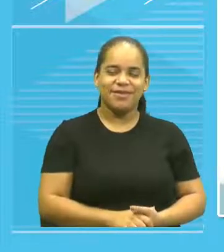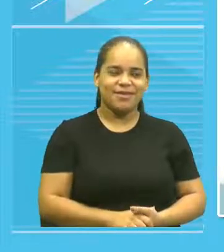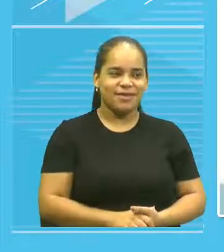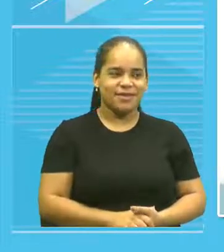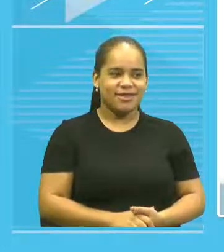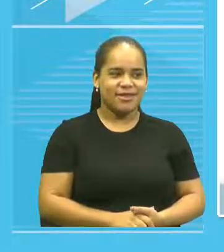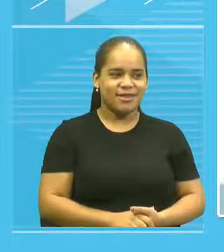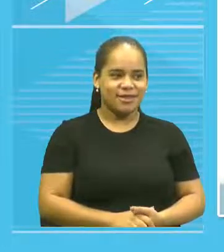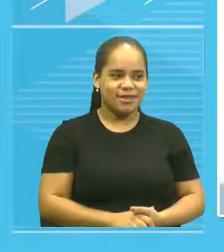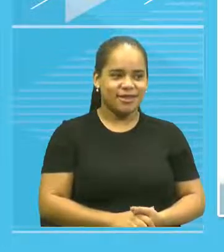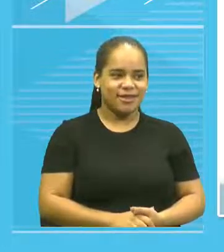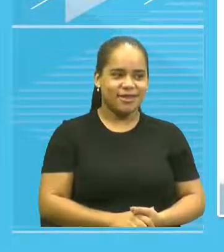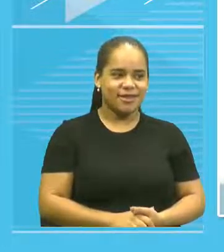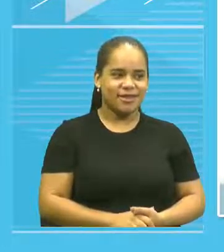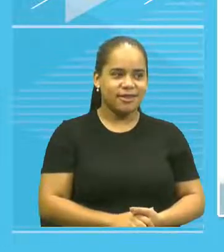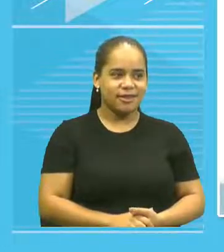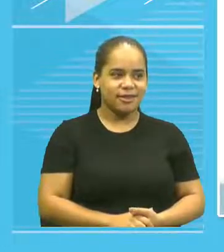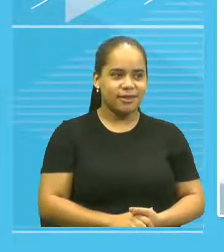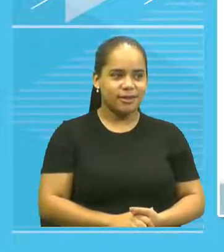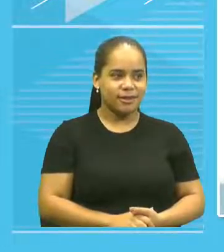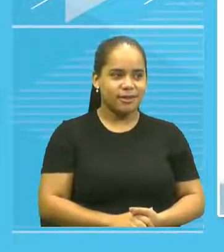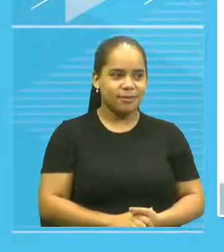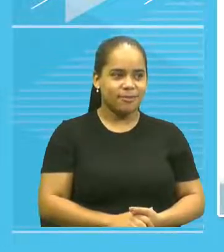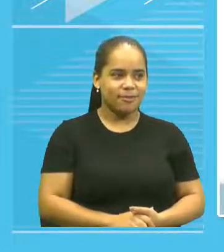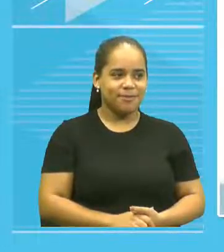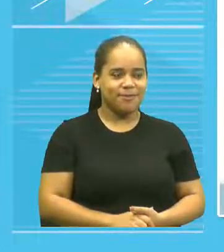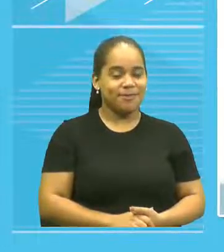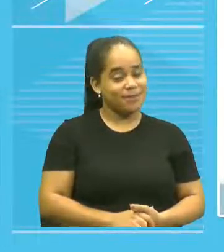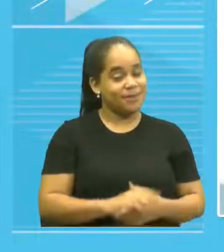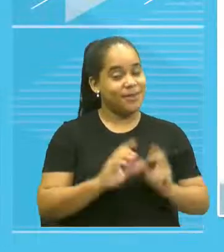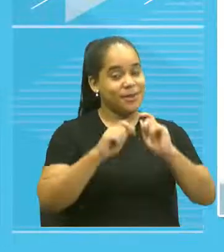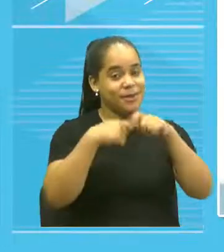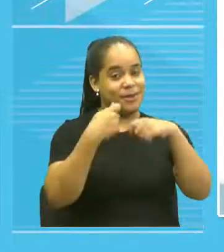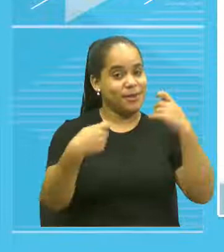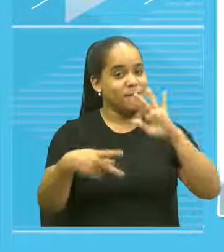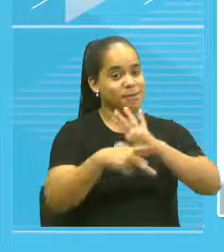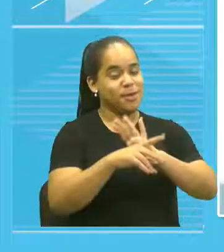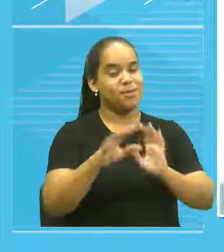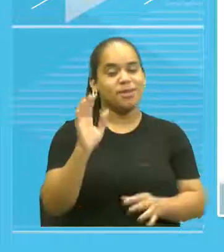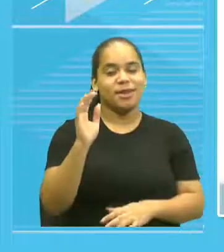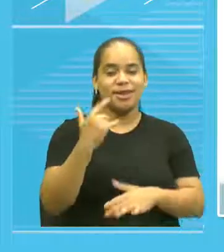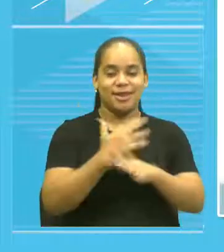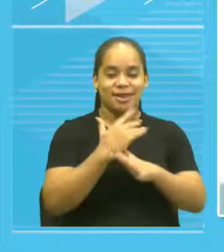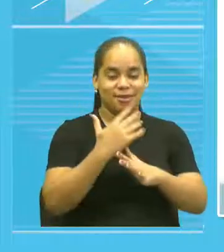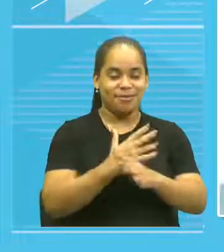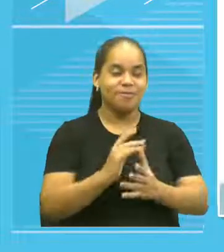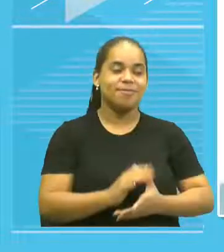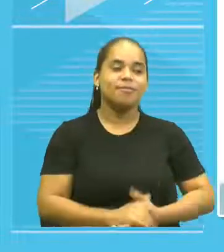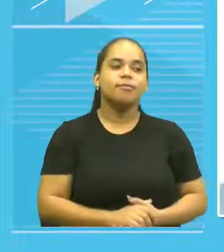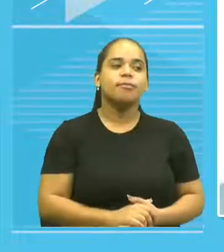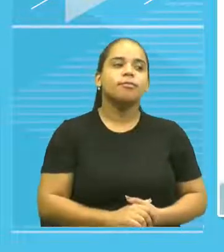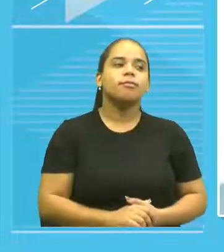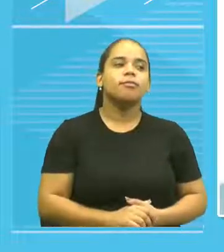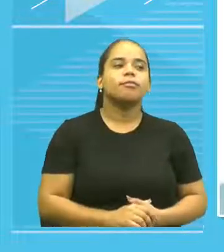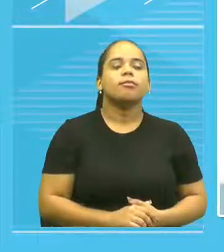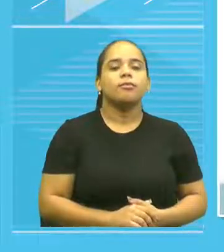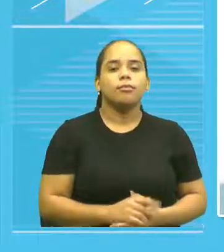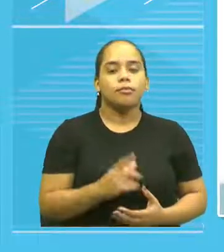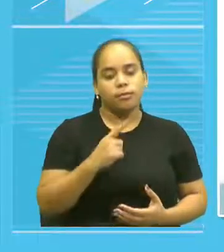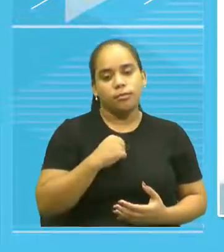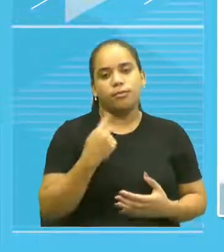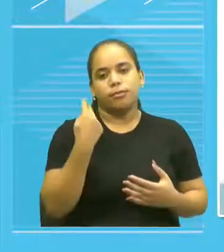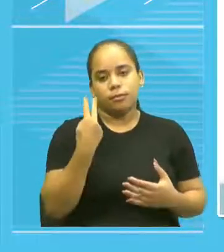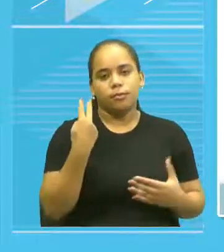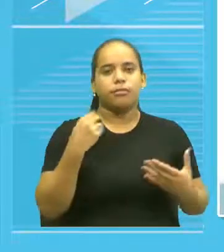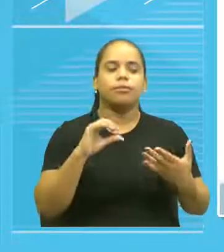show aí nas cidades aí sempre sinalizada sair com sinais específicos então Gabriel André Regeneração em Floriano